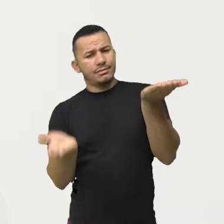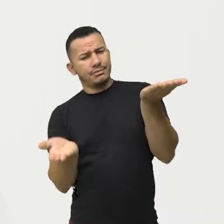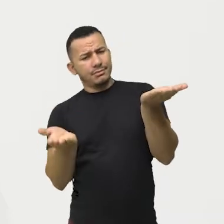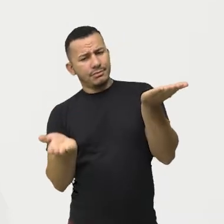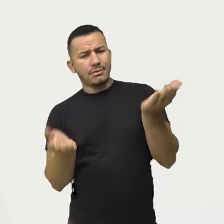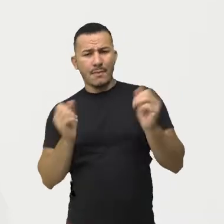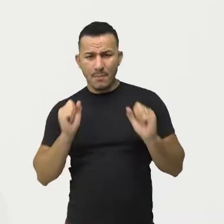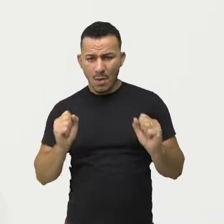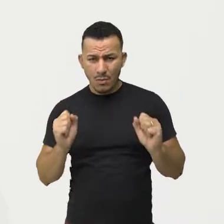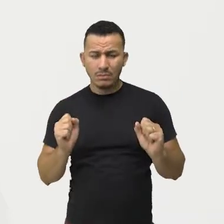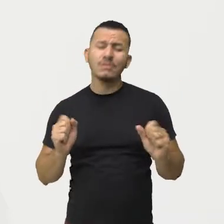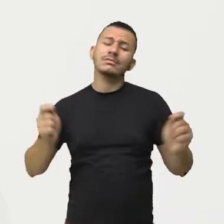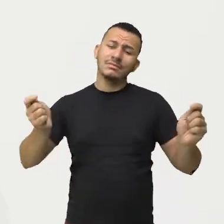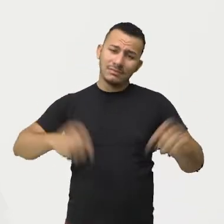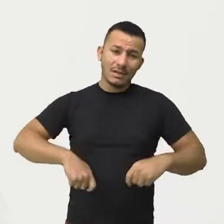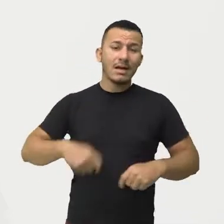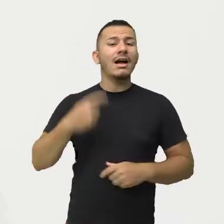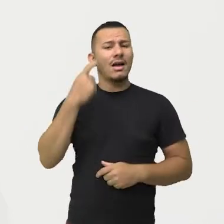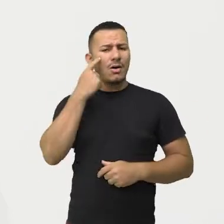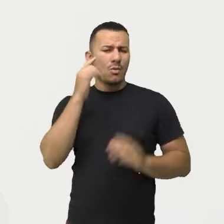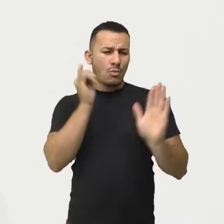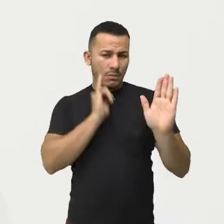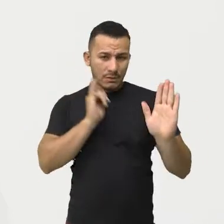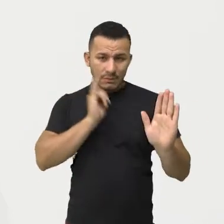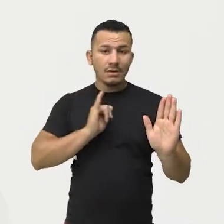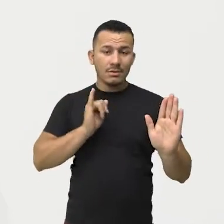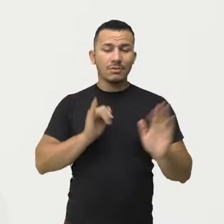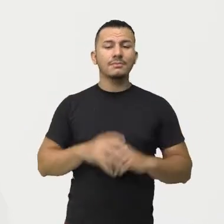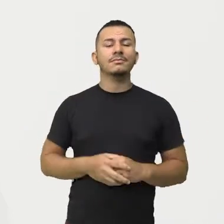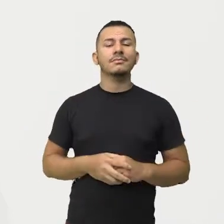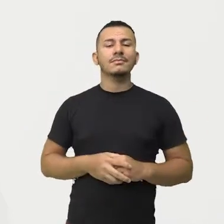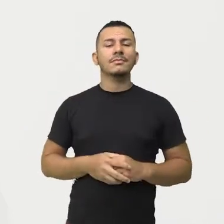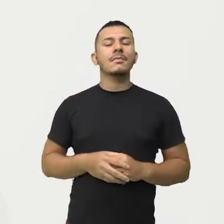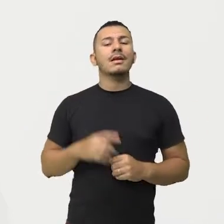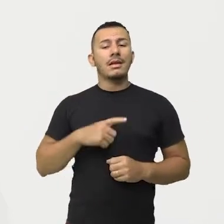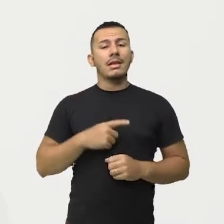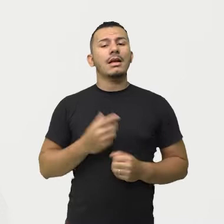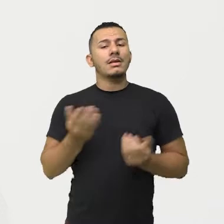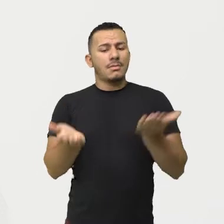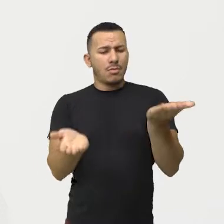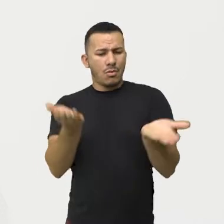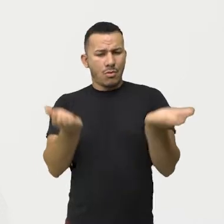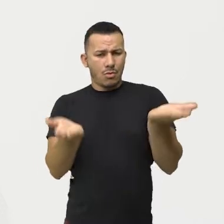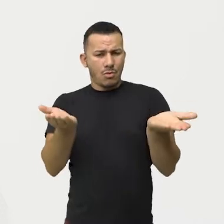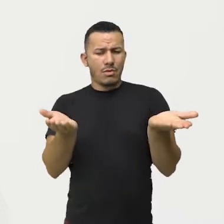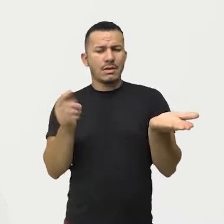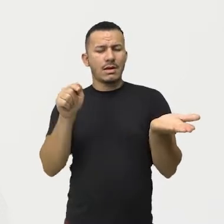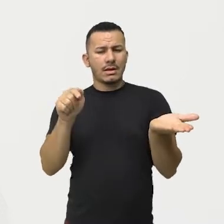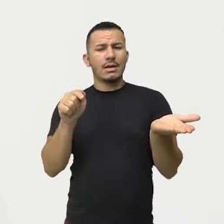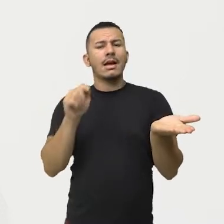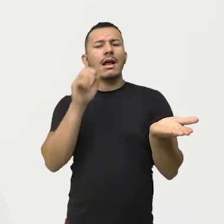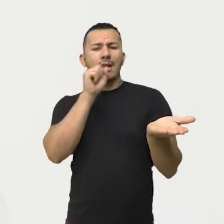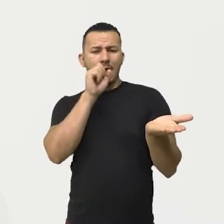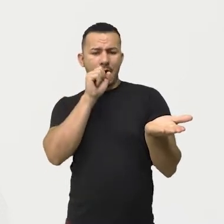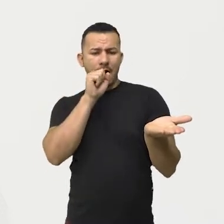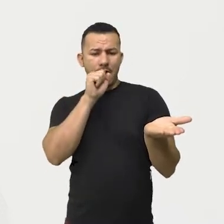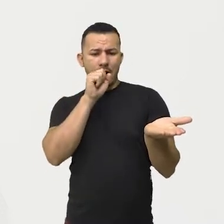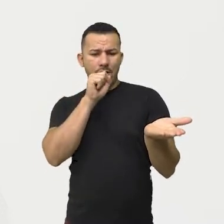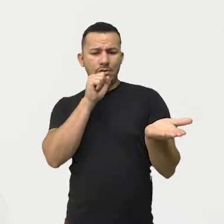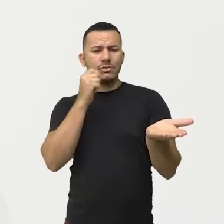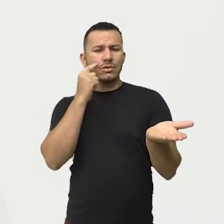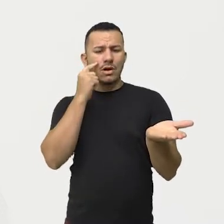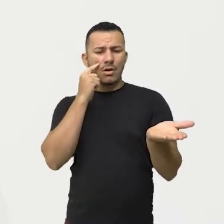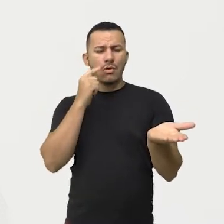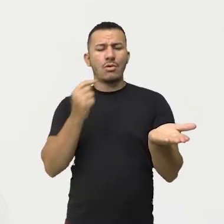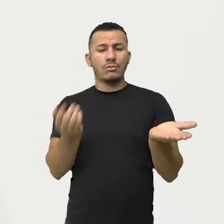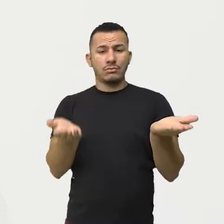desequilibrada? Temos. Vamos supor, olha, que eu vou colocar 2 bolas laranjas, né? Nesse prato